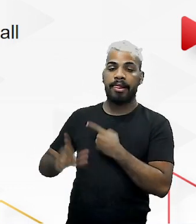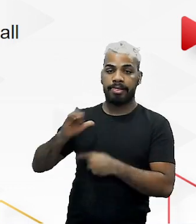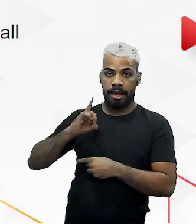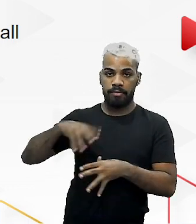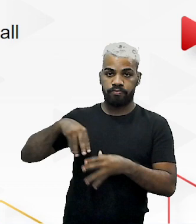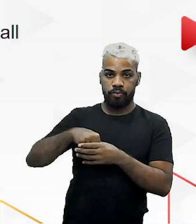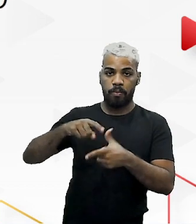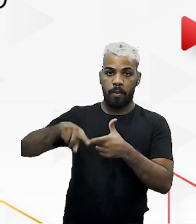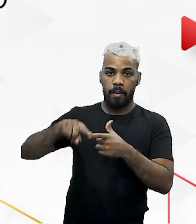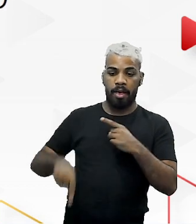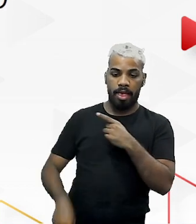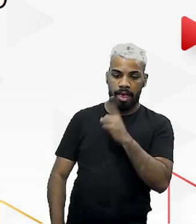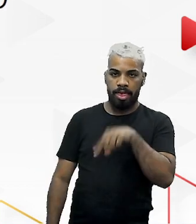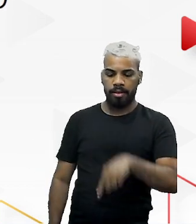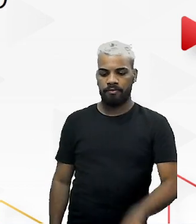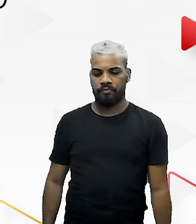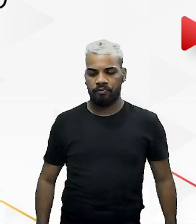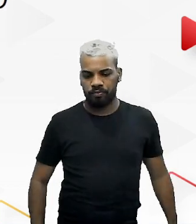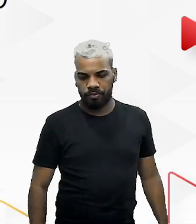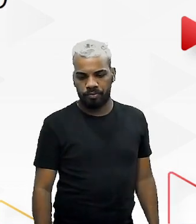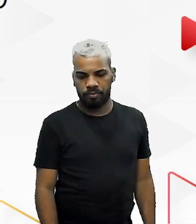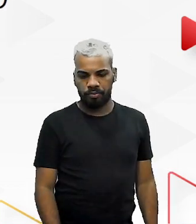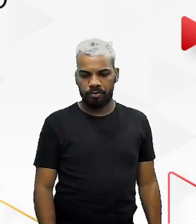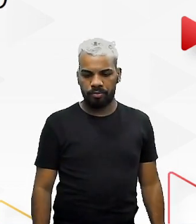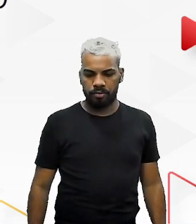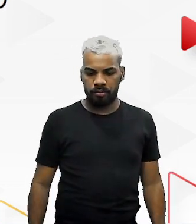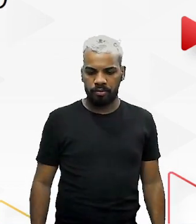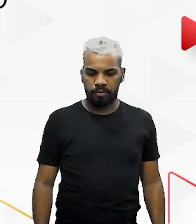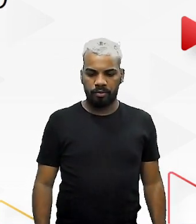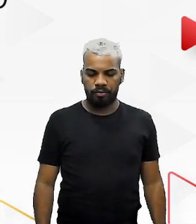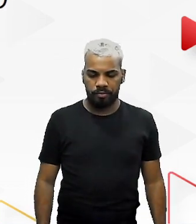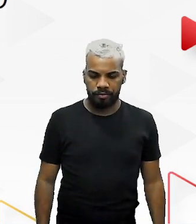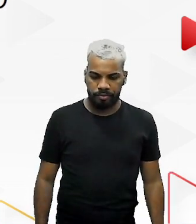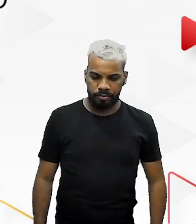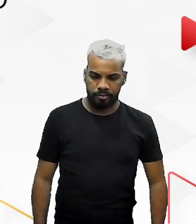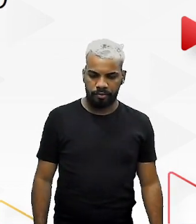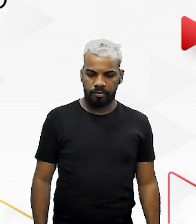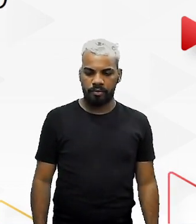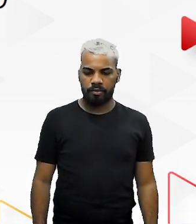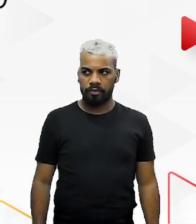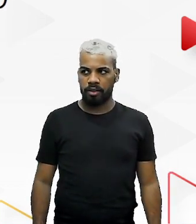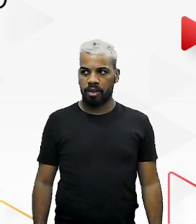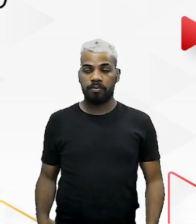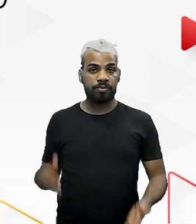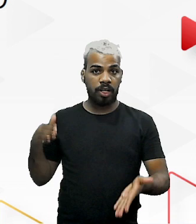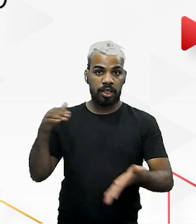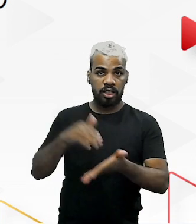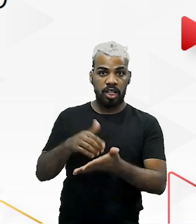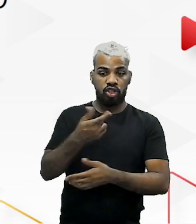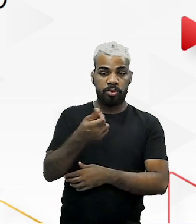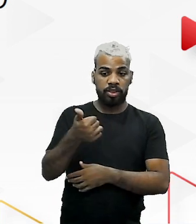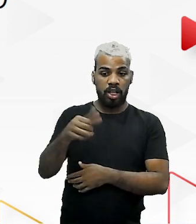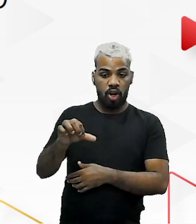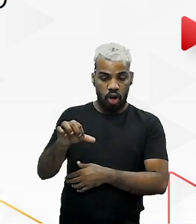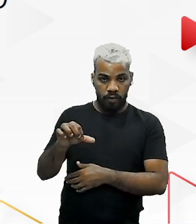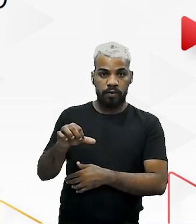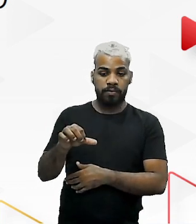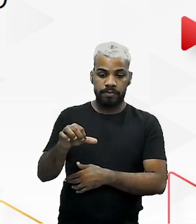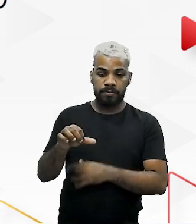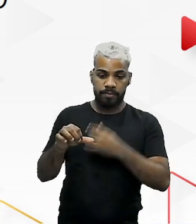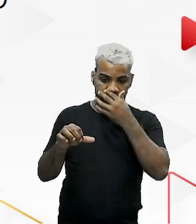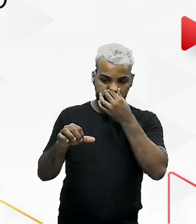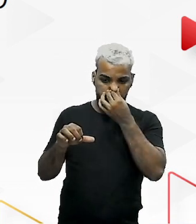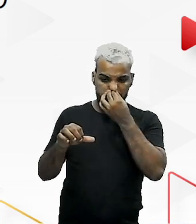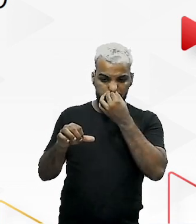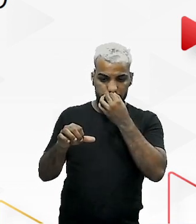no problema. When, até 2019, né? Até a Asian Cup, a